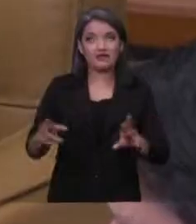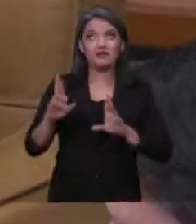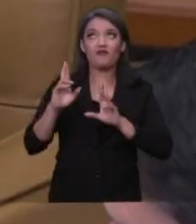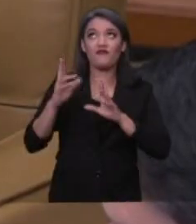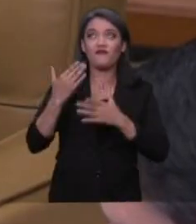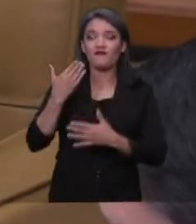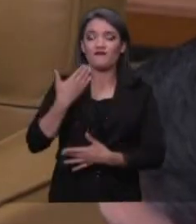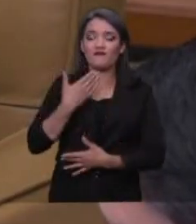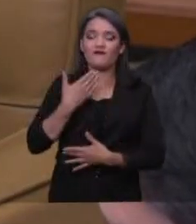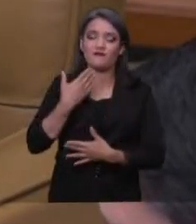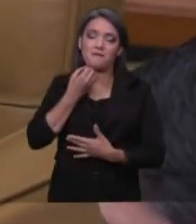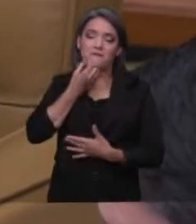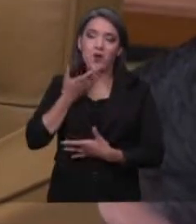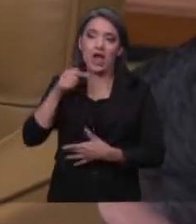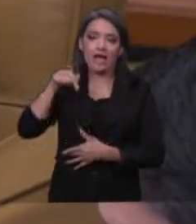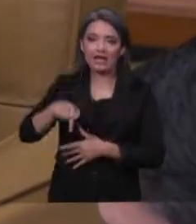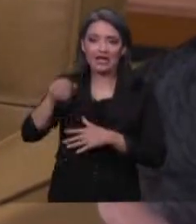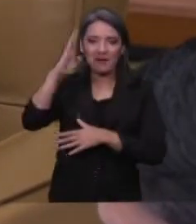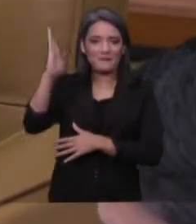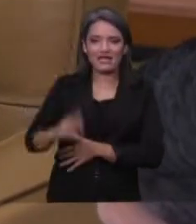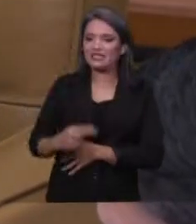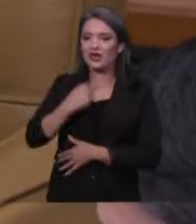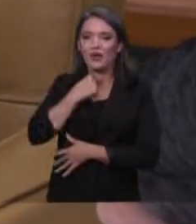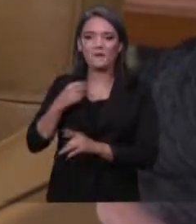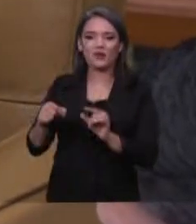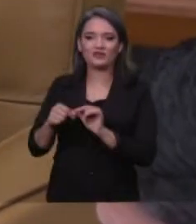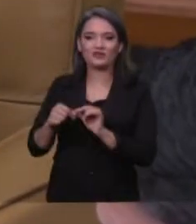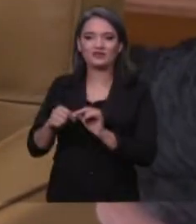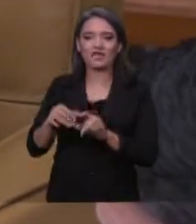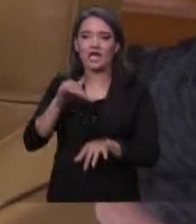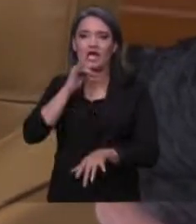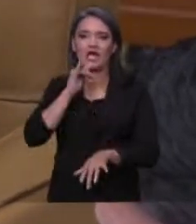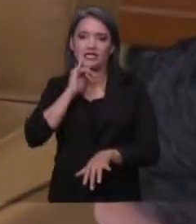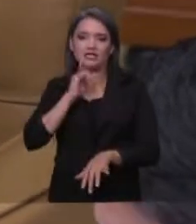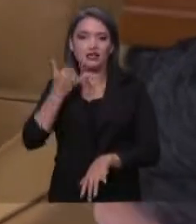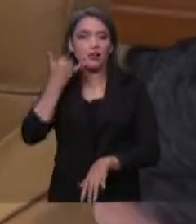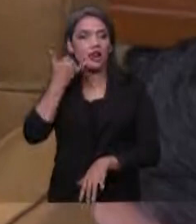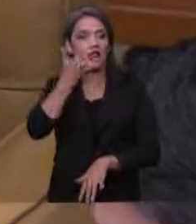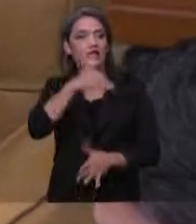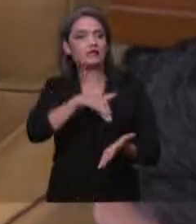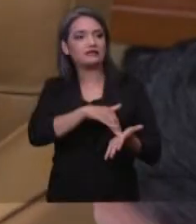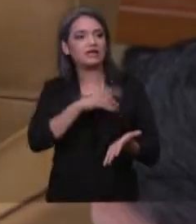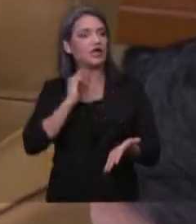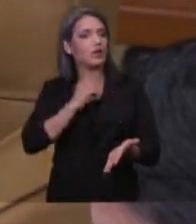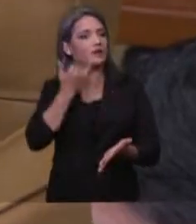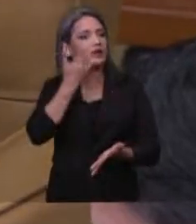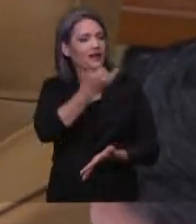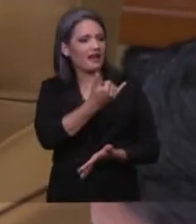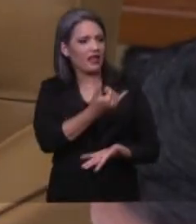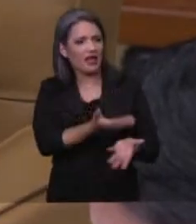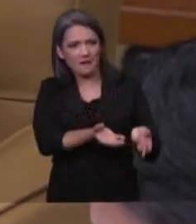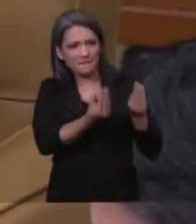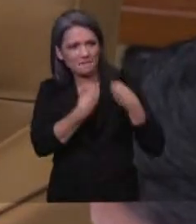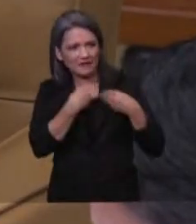Brasil. Não dá para ligar para um secretário de Minas Gerais, ministra Carmen, e pedir para arranjar alguns votos.